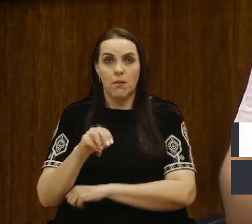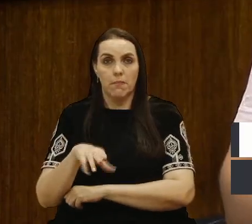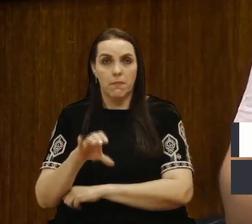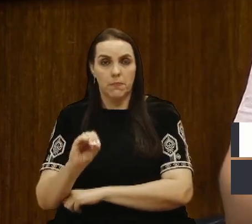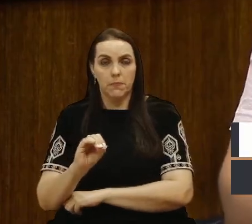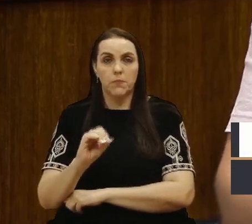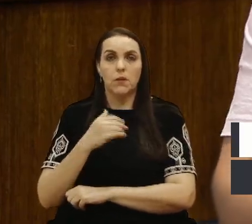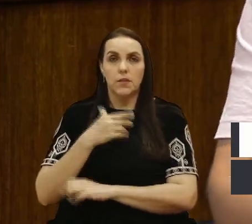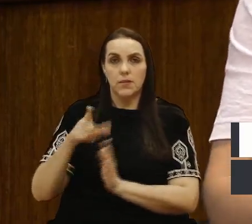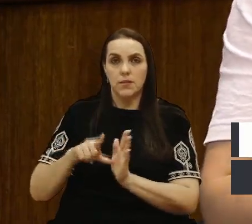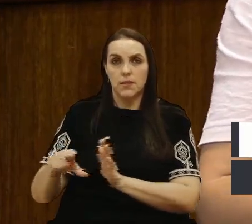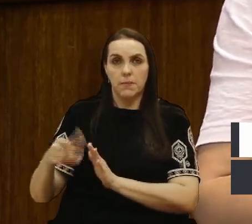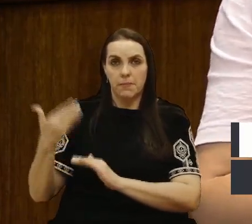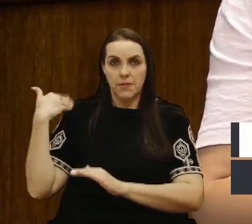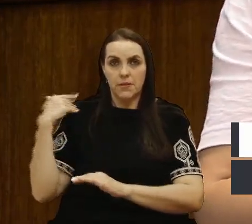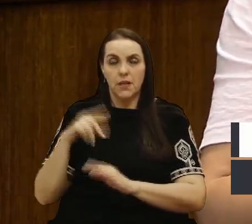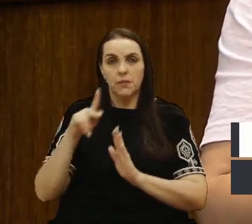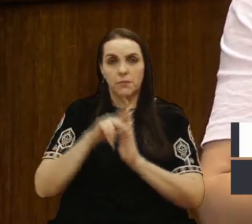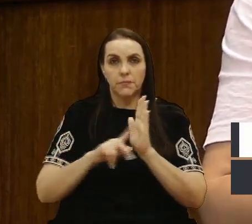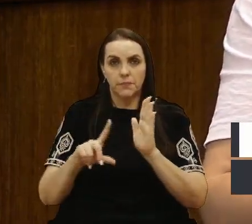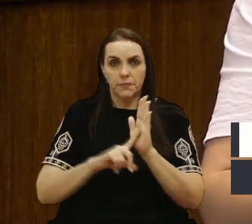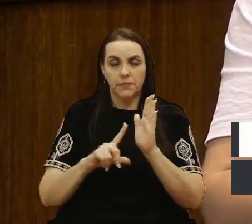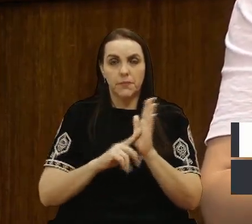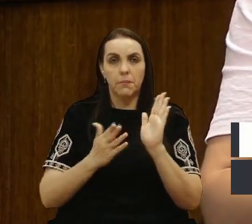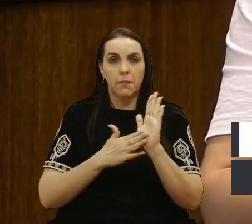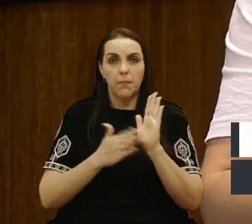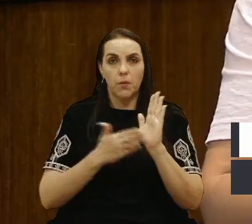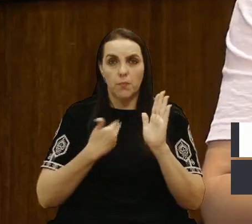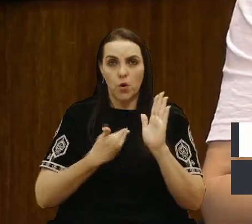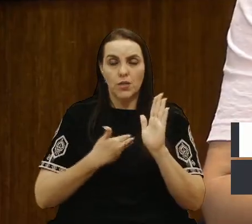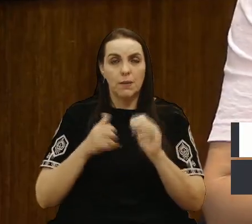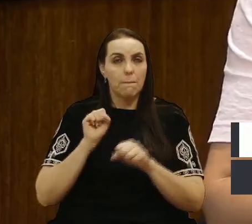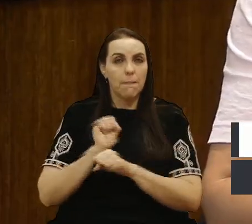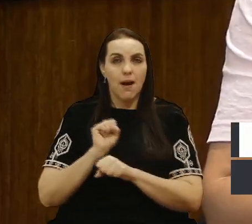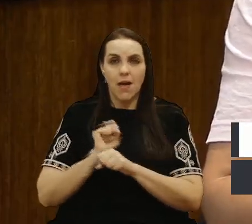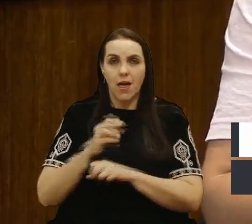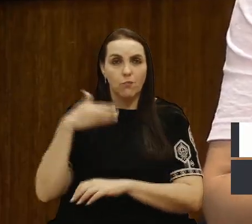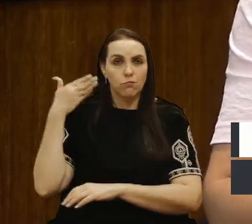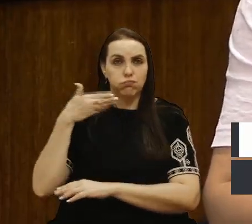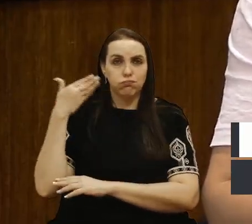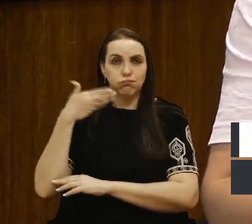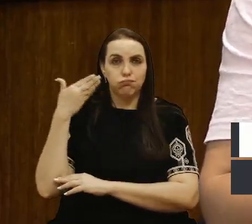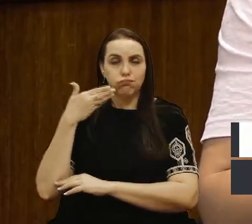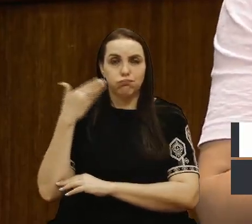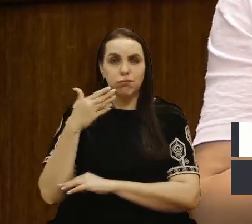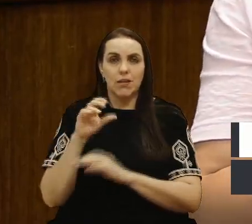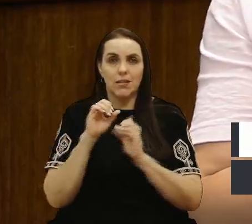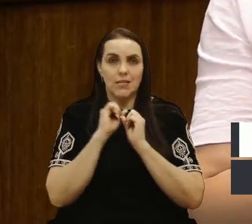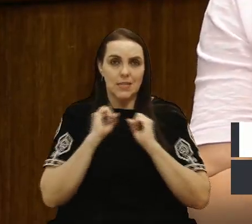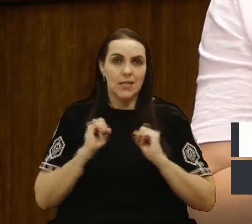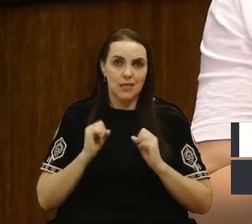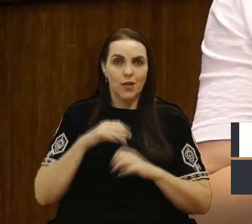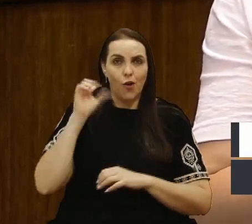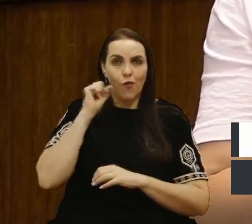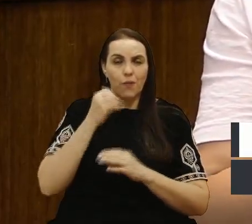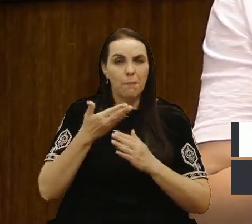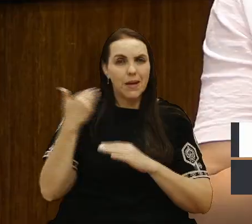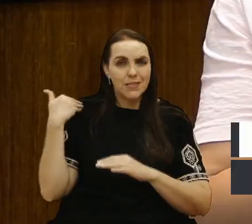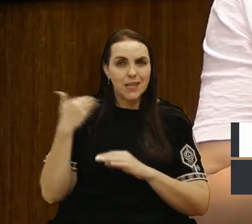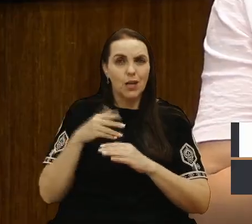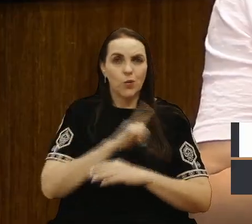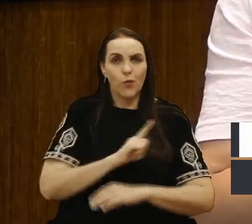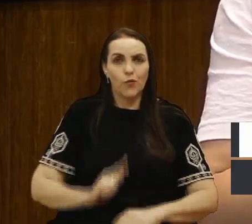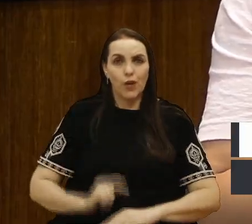projeto de lei para que pare com essa história, né, esse discurso que a gente ouve nas secretarias desde o governo Guerra, de que em bairros irregulares